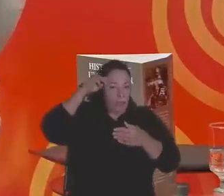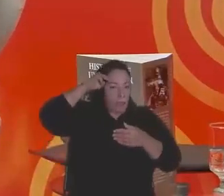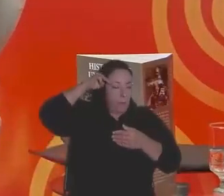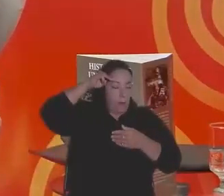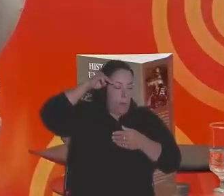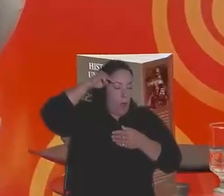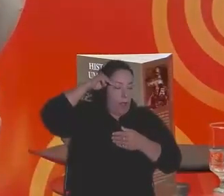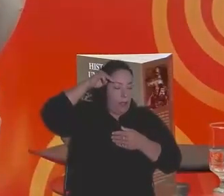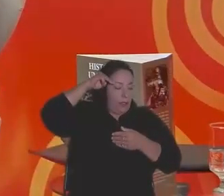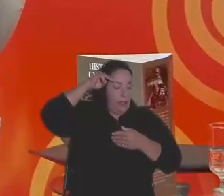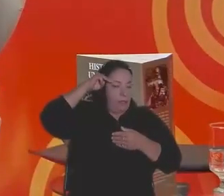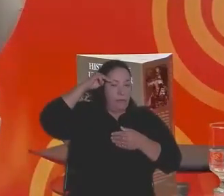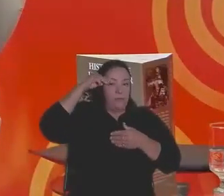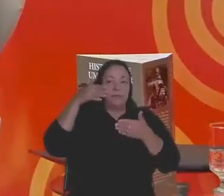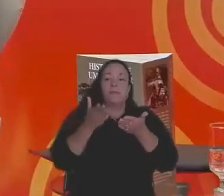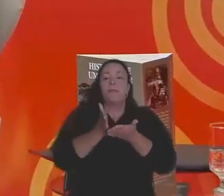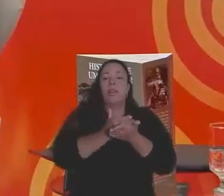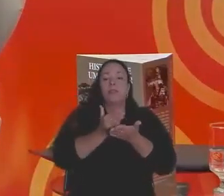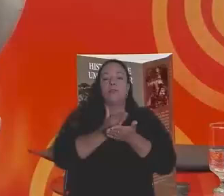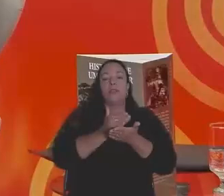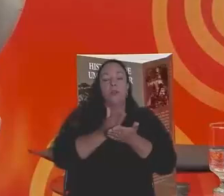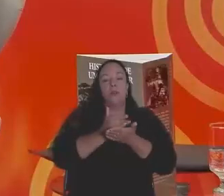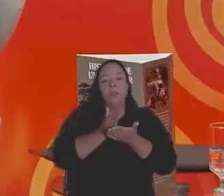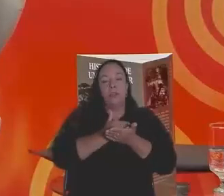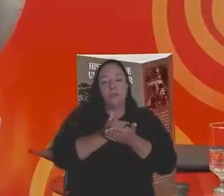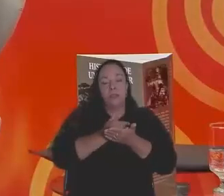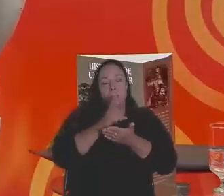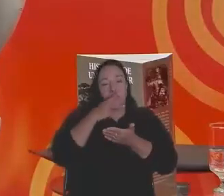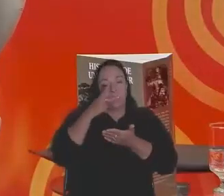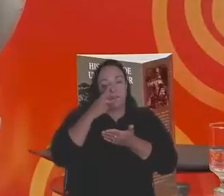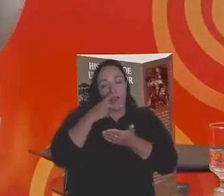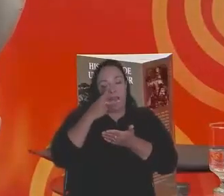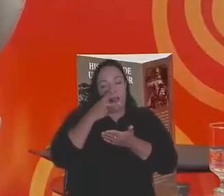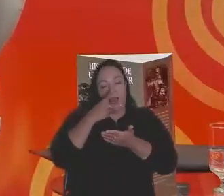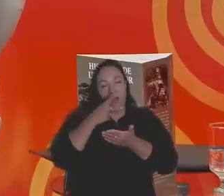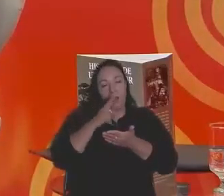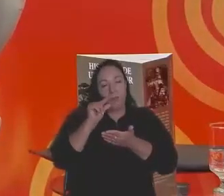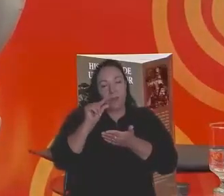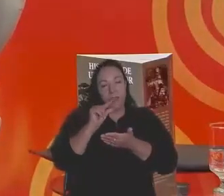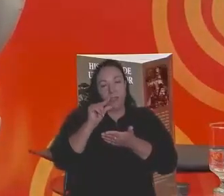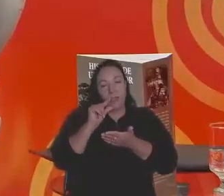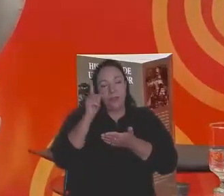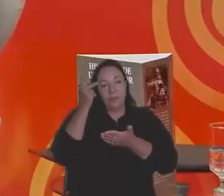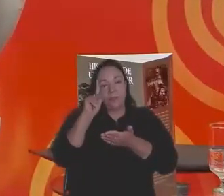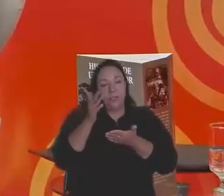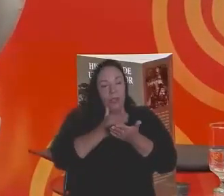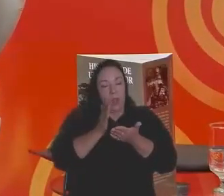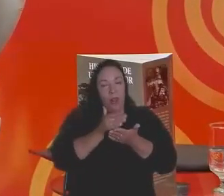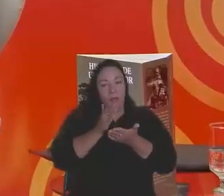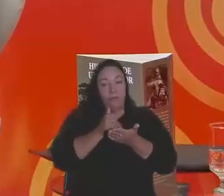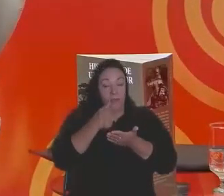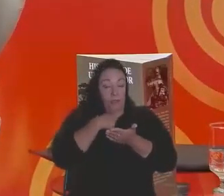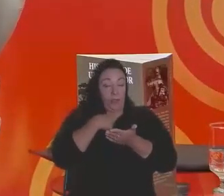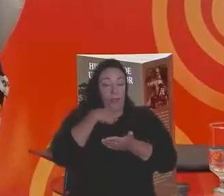dentro do seu livro. Dá para você falar um pouquinho, se eu estou